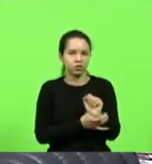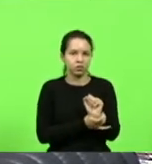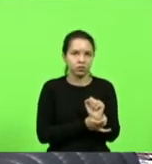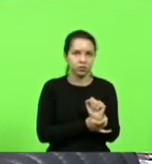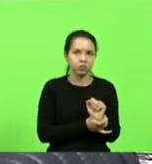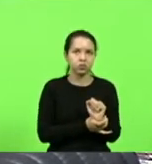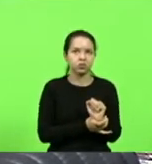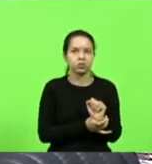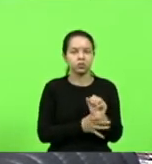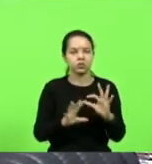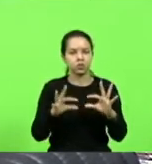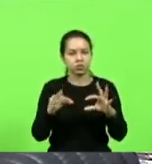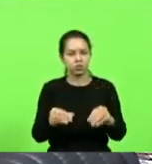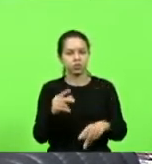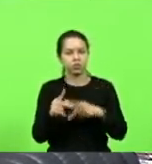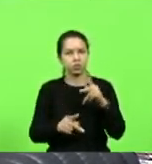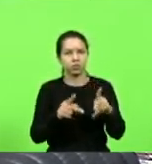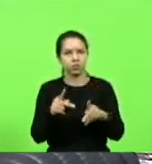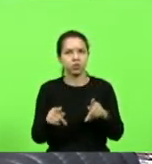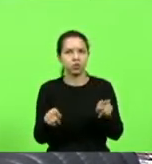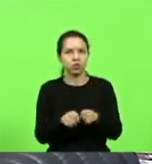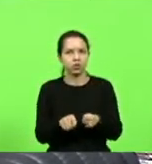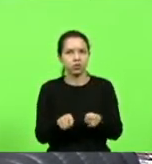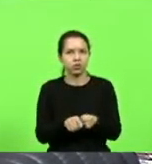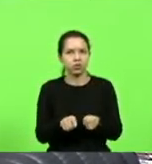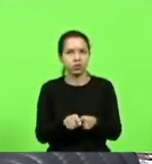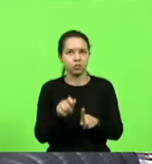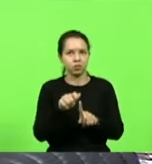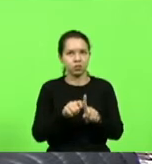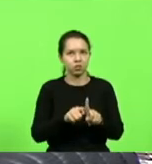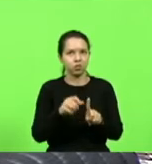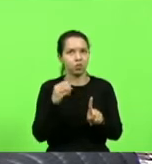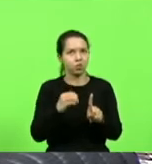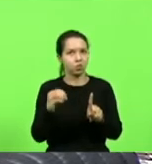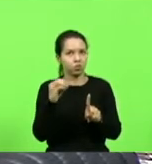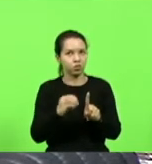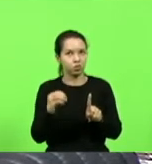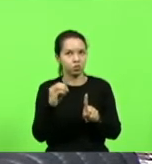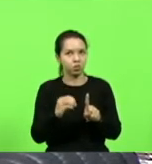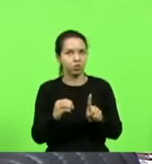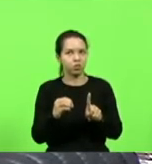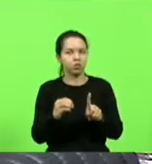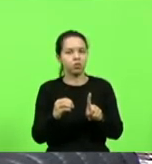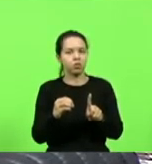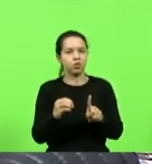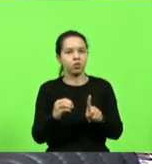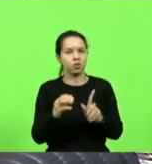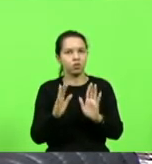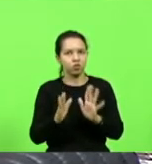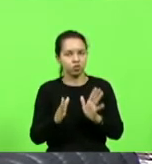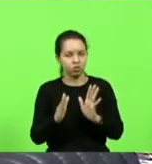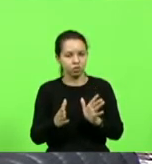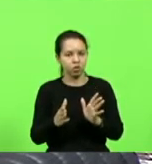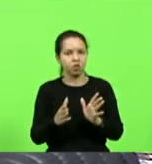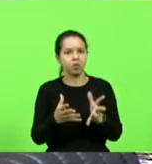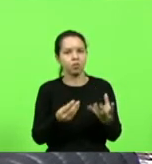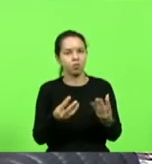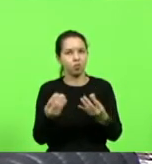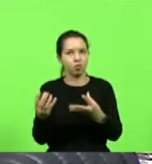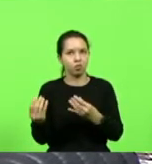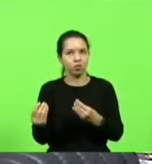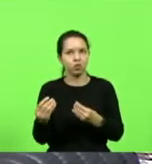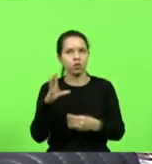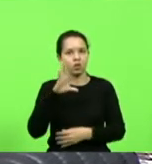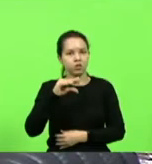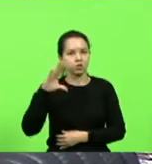segurança para todas as pessoas. E também, outubro, senhor presidente, nós já teremos uma grande concentração de